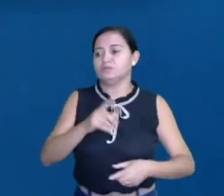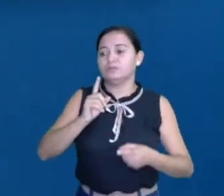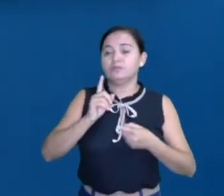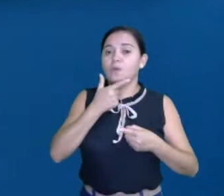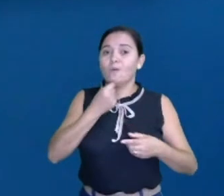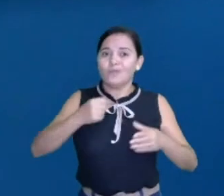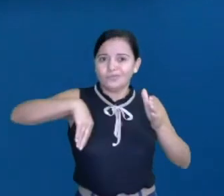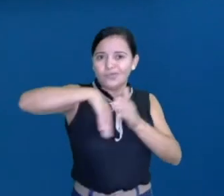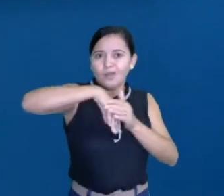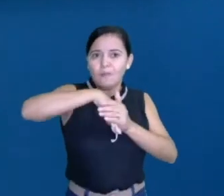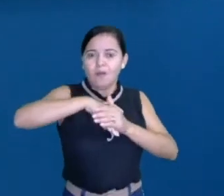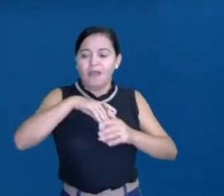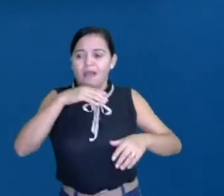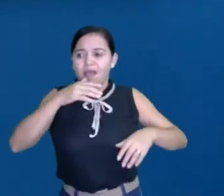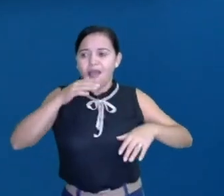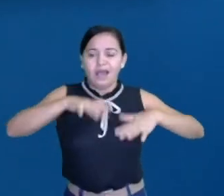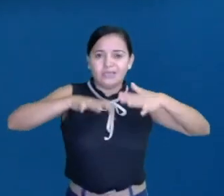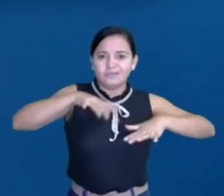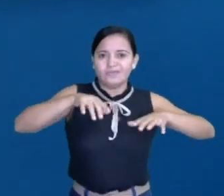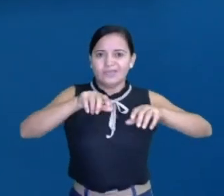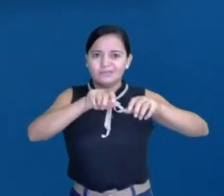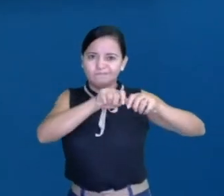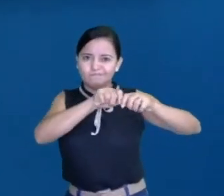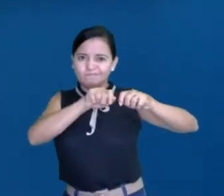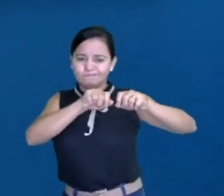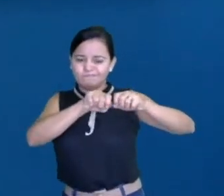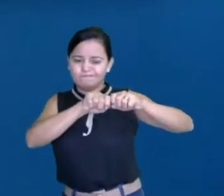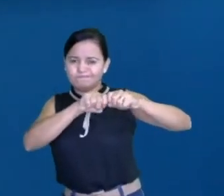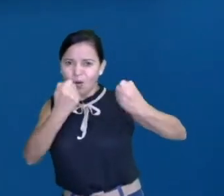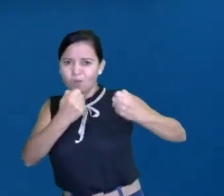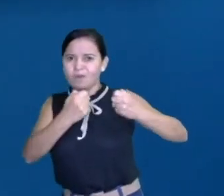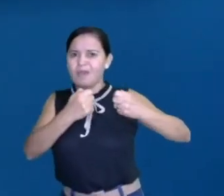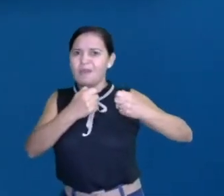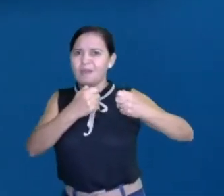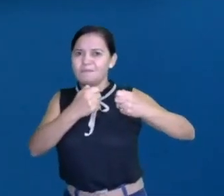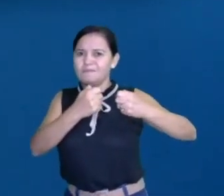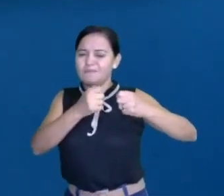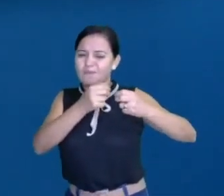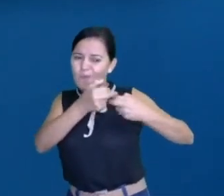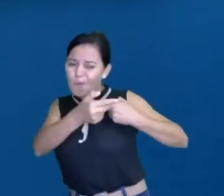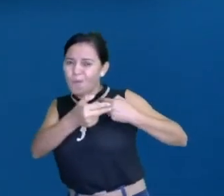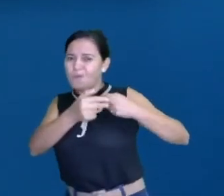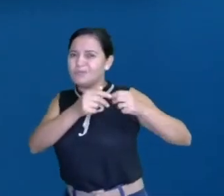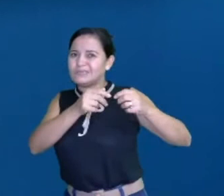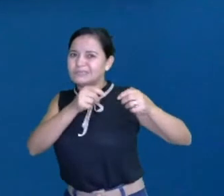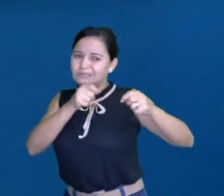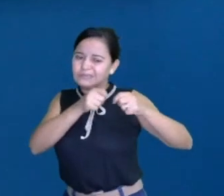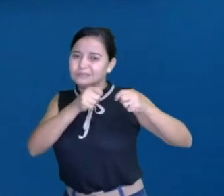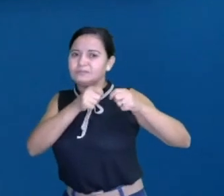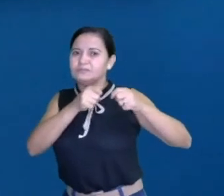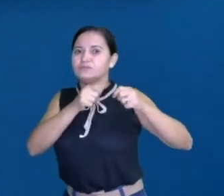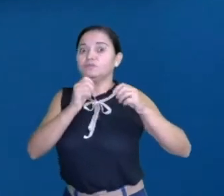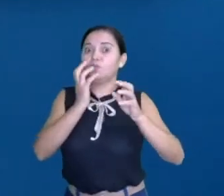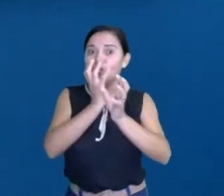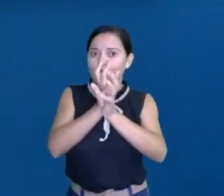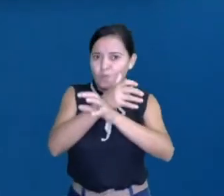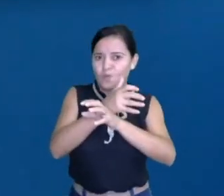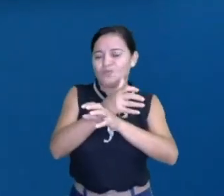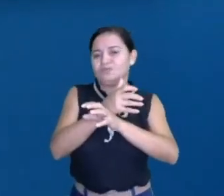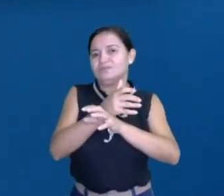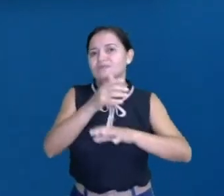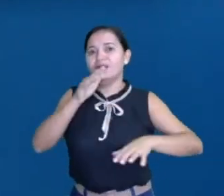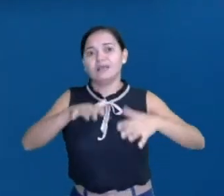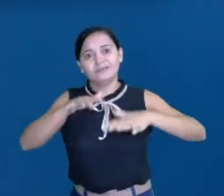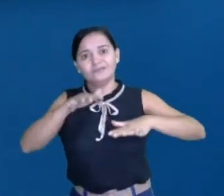ligamento é o que liga um osso ao outro em uma articulação. Em cada articulação temos diversos ligamentos que servem